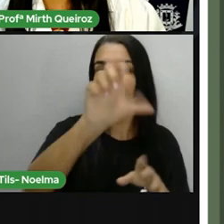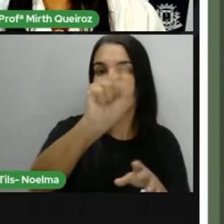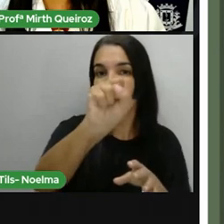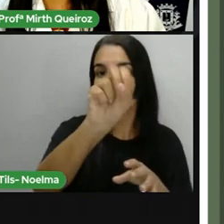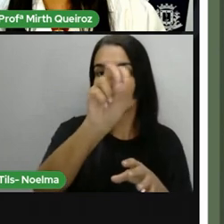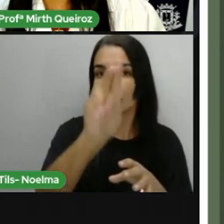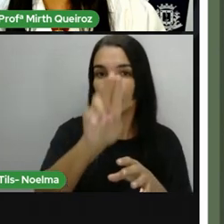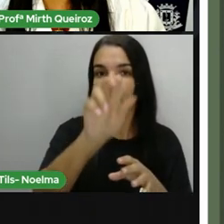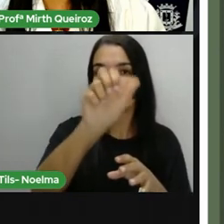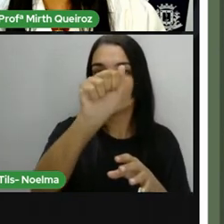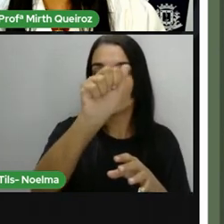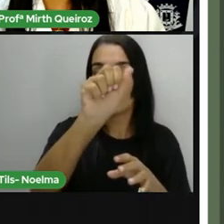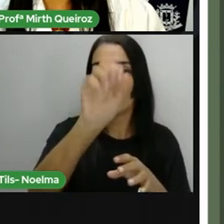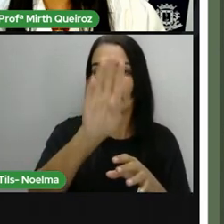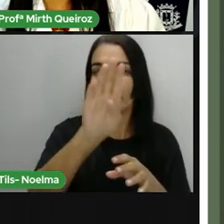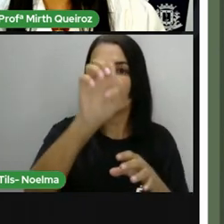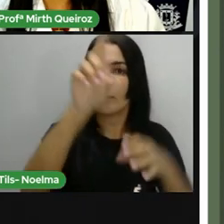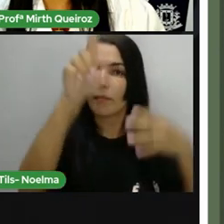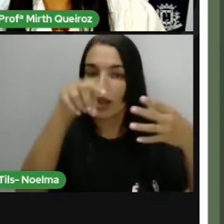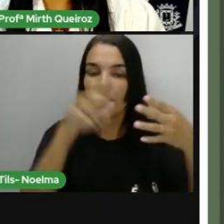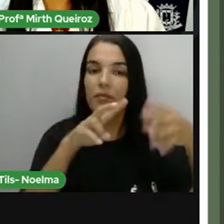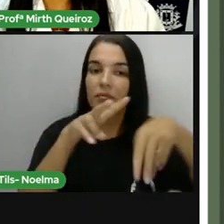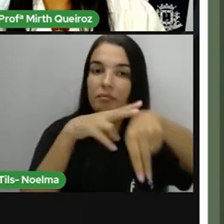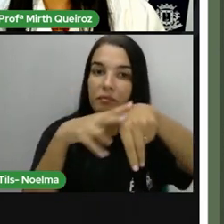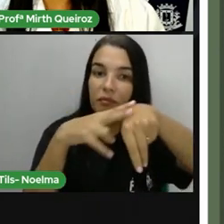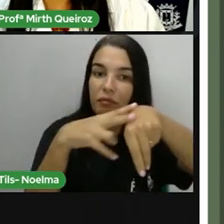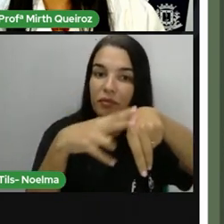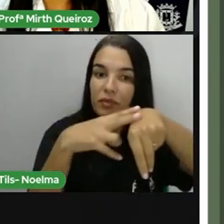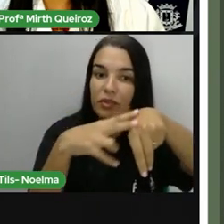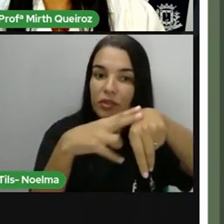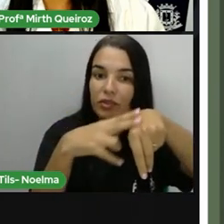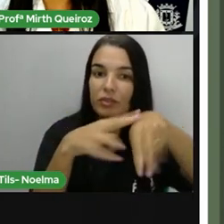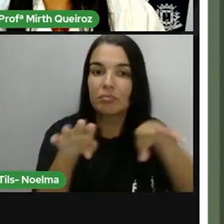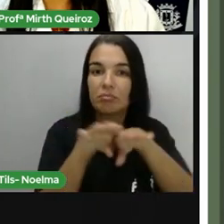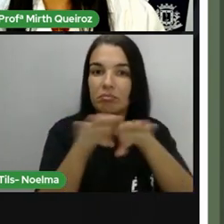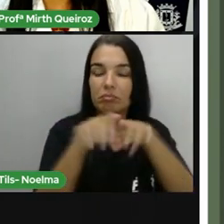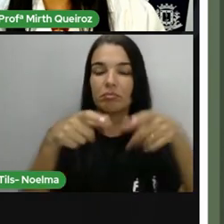Lagoa Salgada, essa de verde.